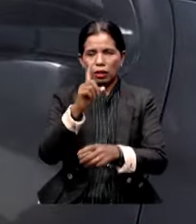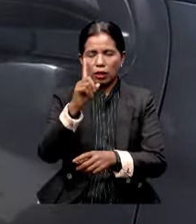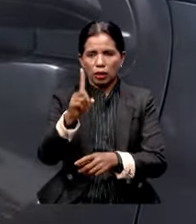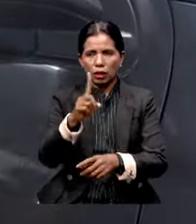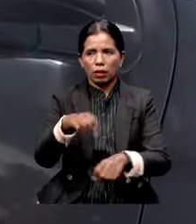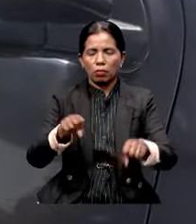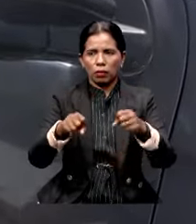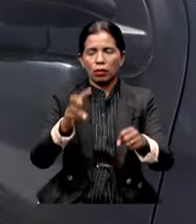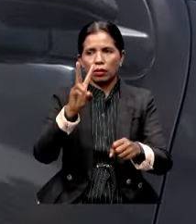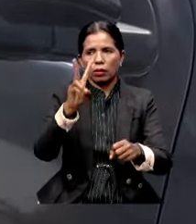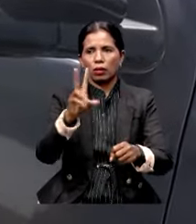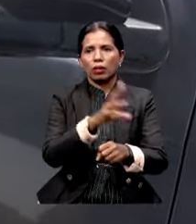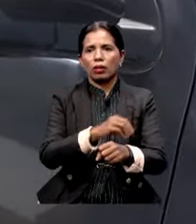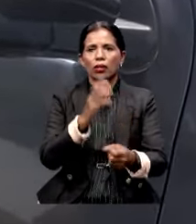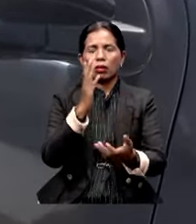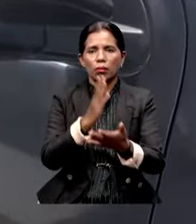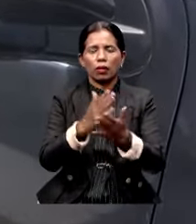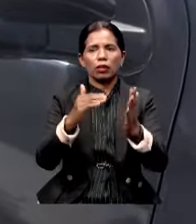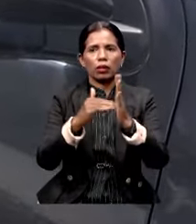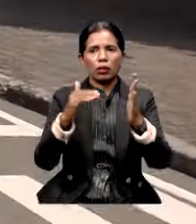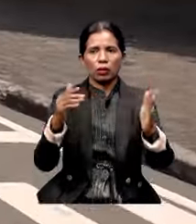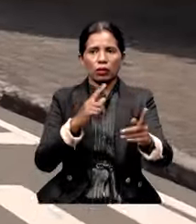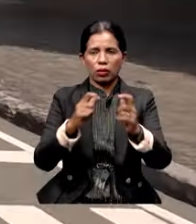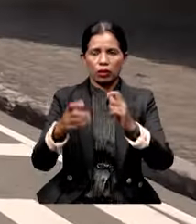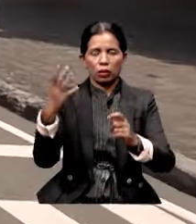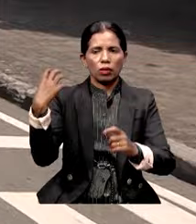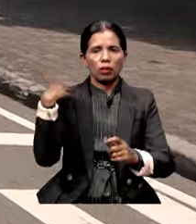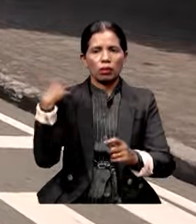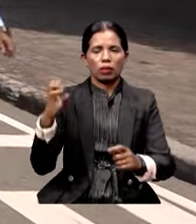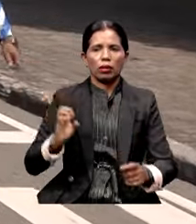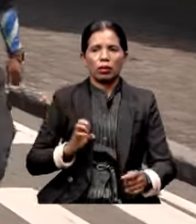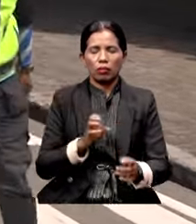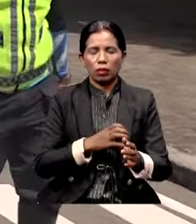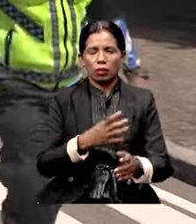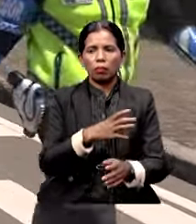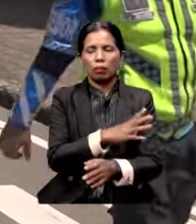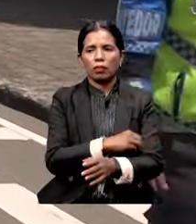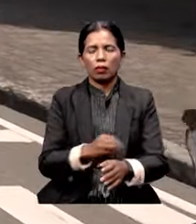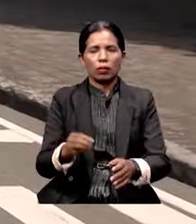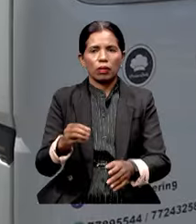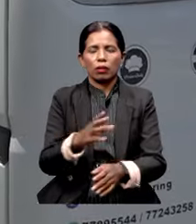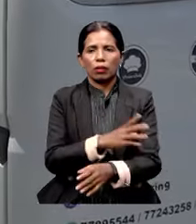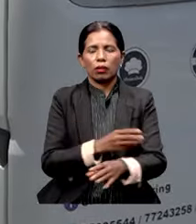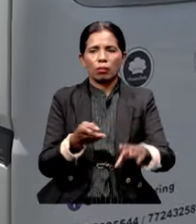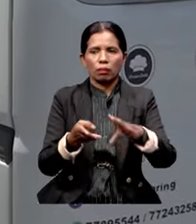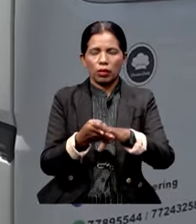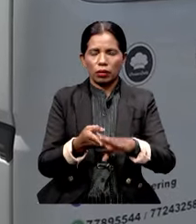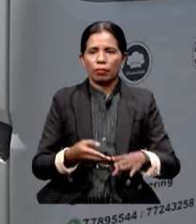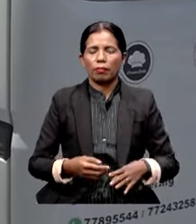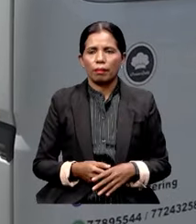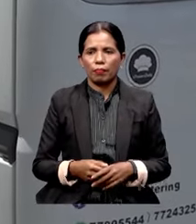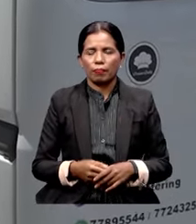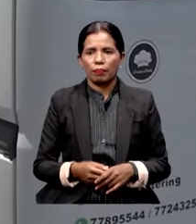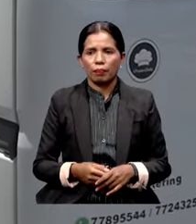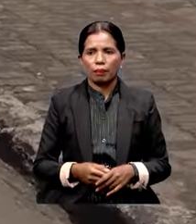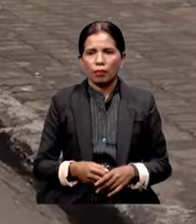no motorizada rua para contra sinais de trânsito e edifício Embaixada Portugal Neuim, no Banco Mandiri. Tamba